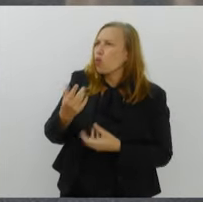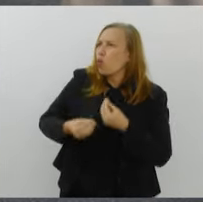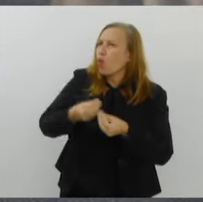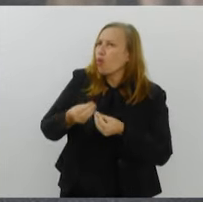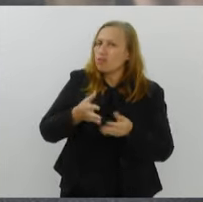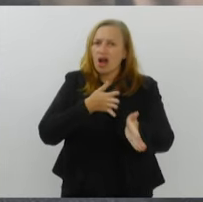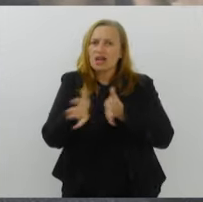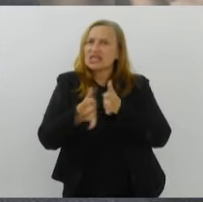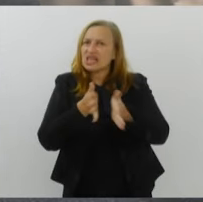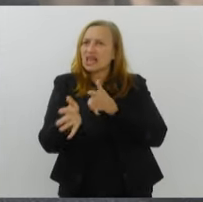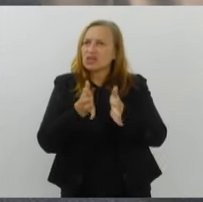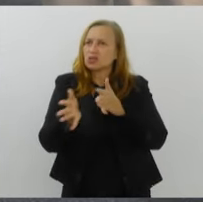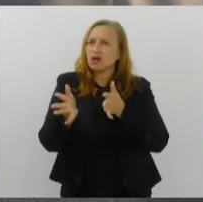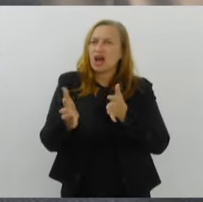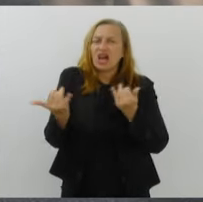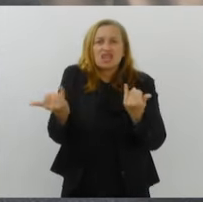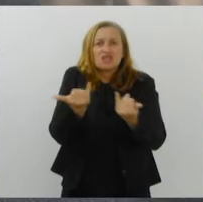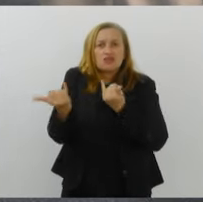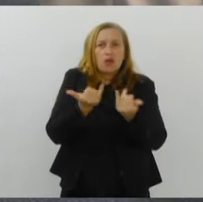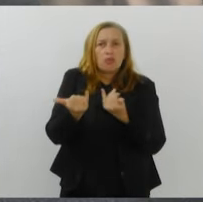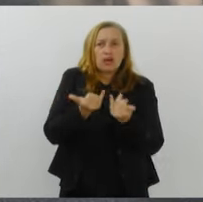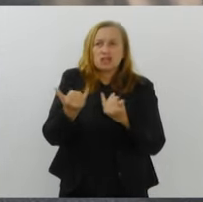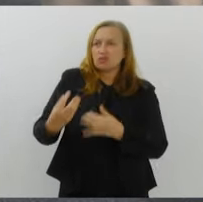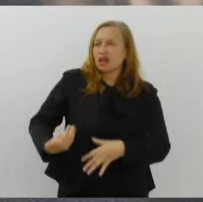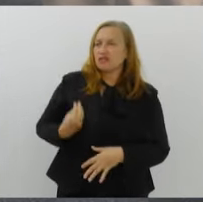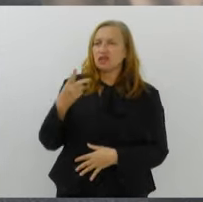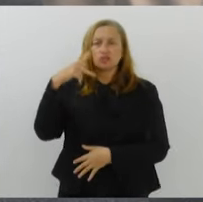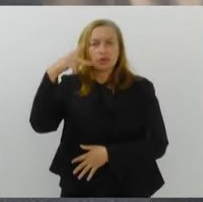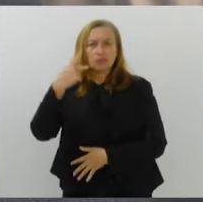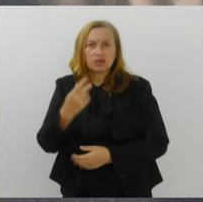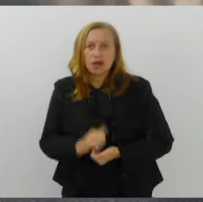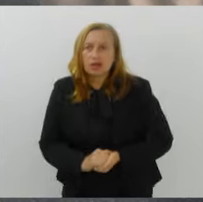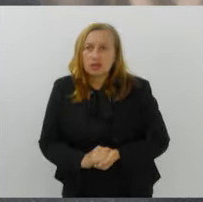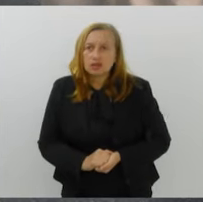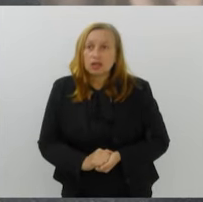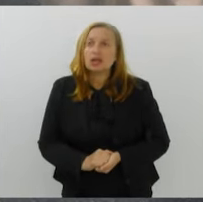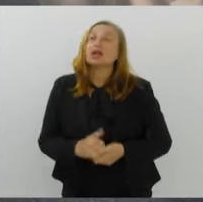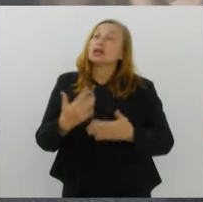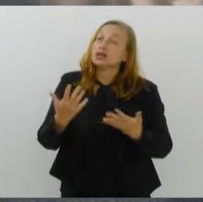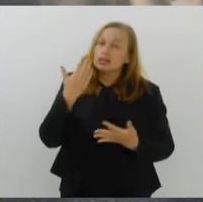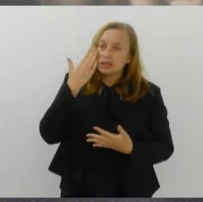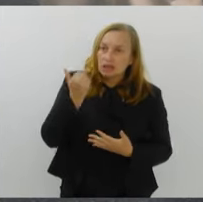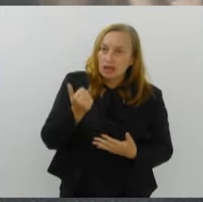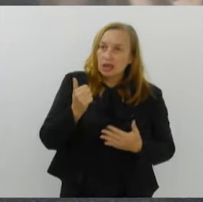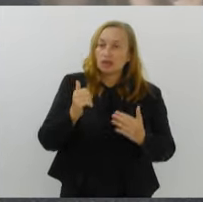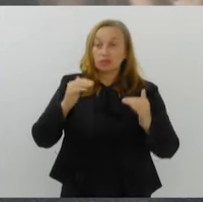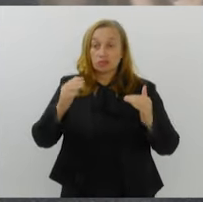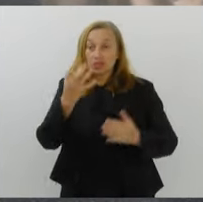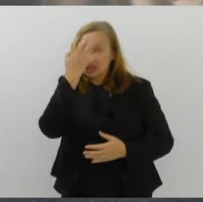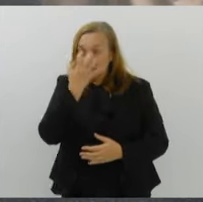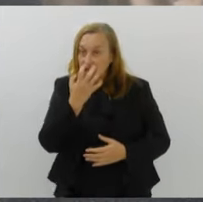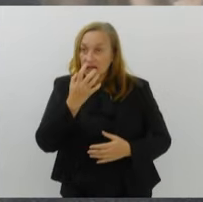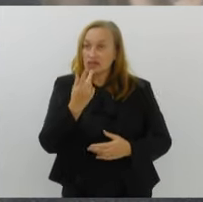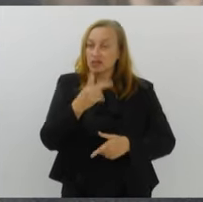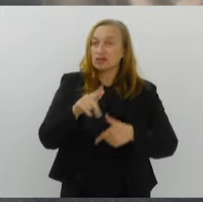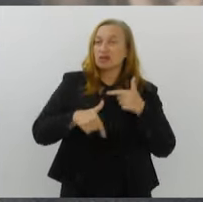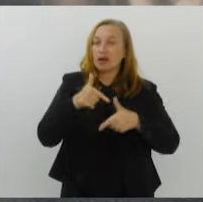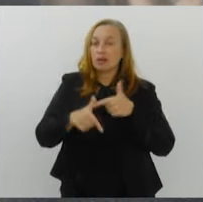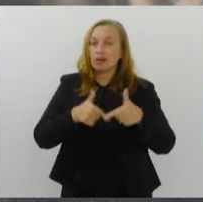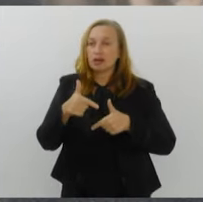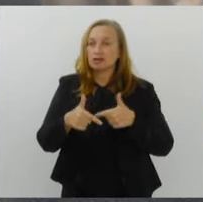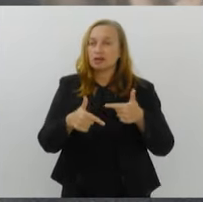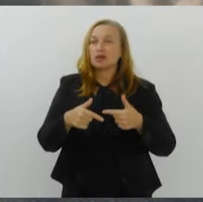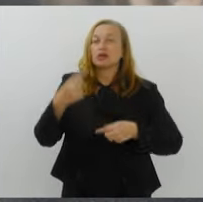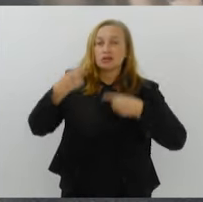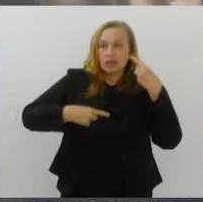acesso a esses dados. E, por obviedade, um debate que eu sei que Vossa Excelência toca, muito por isso trouxe aqui o debate da